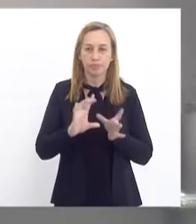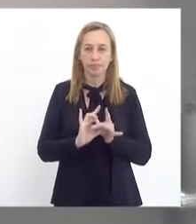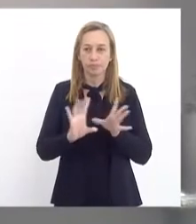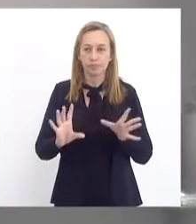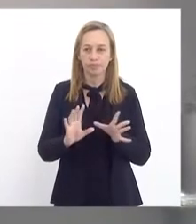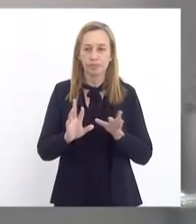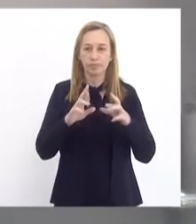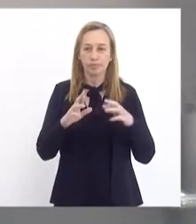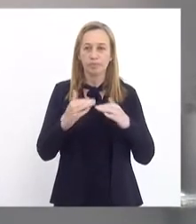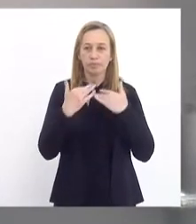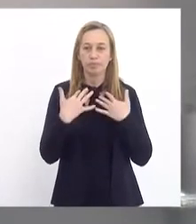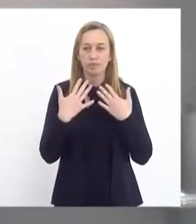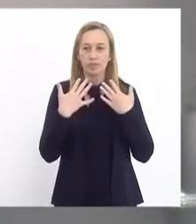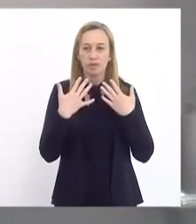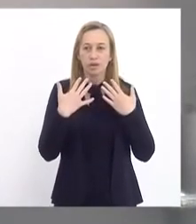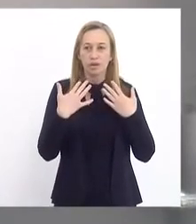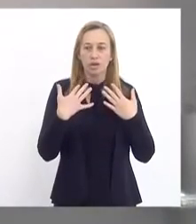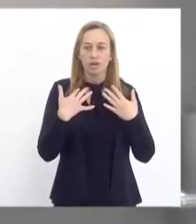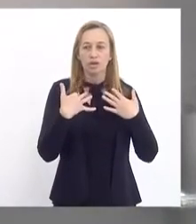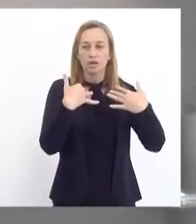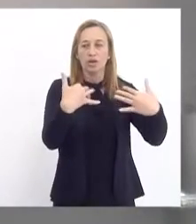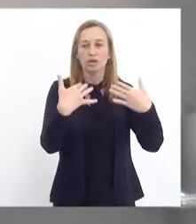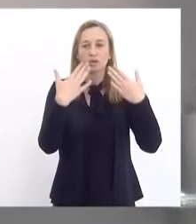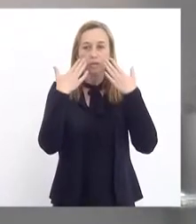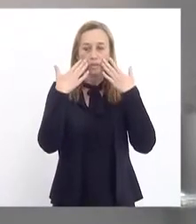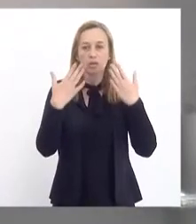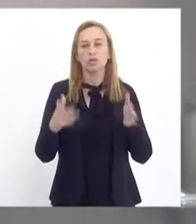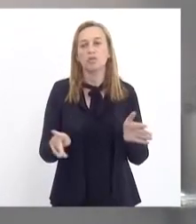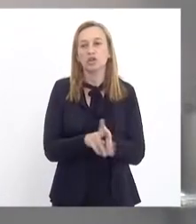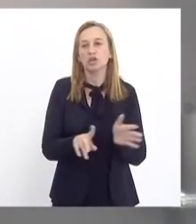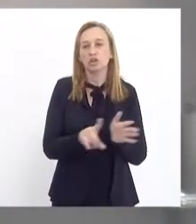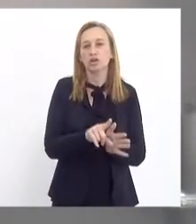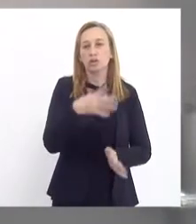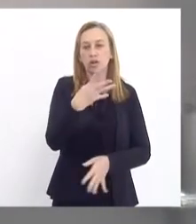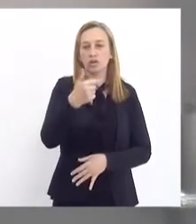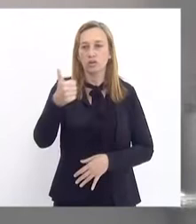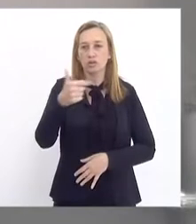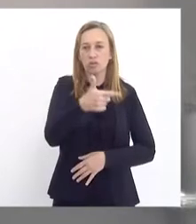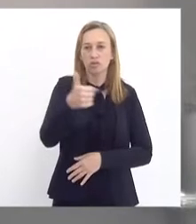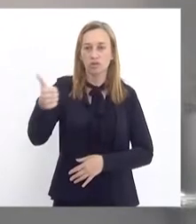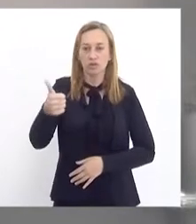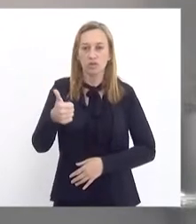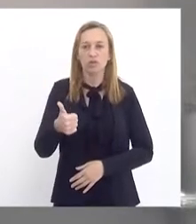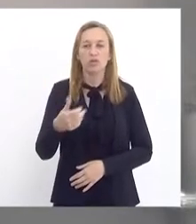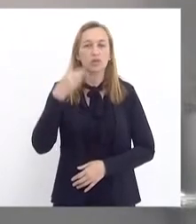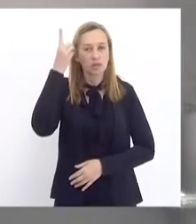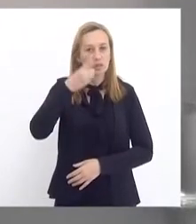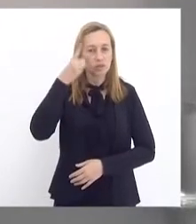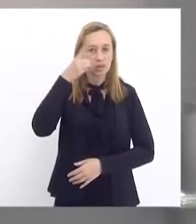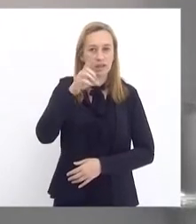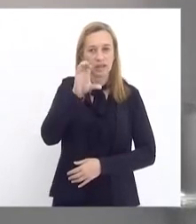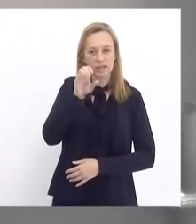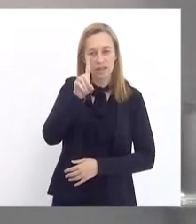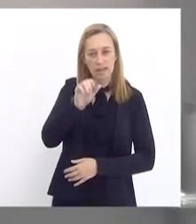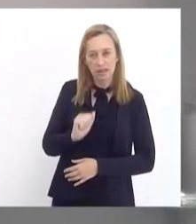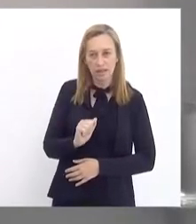da audiência pública para o projeto de lei complementar número 41-2021, de autoria da deputada Célia